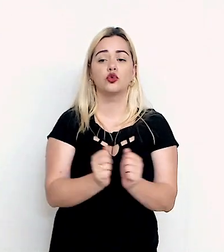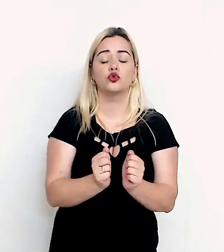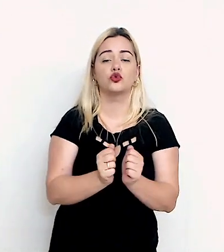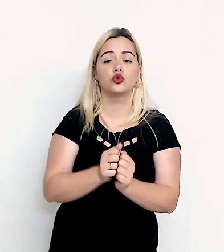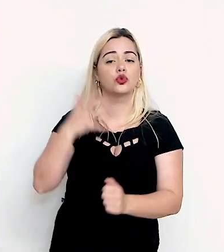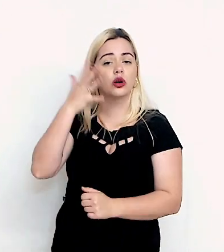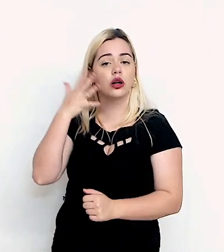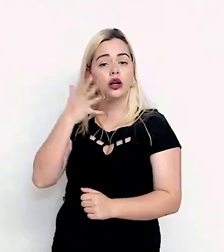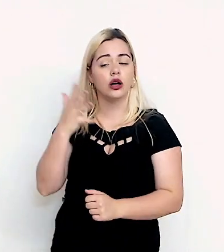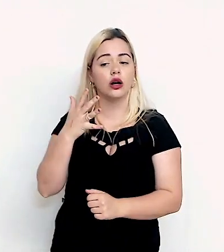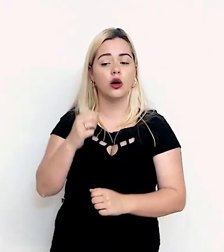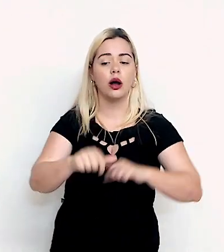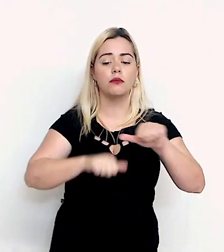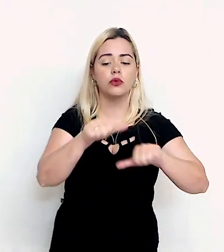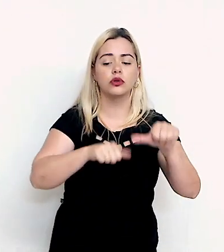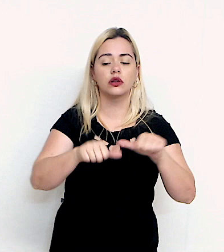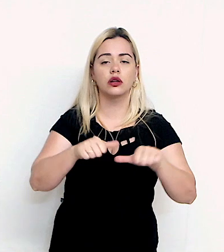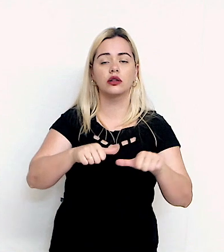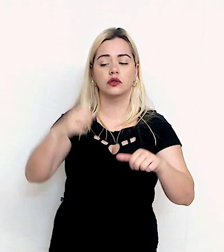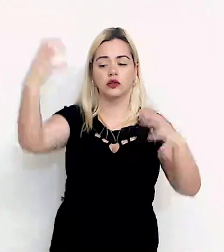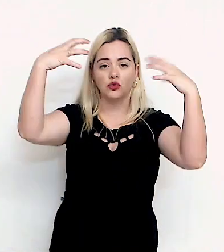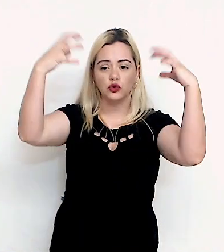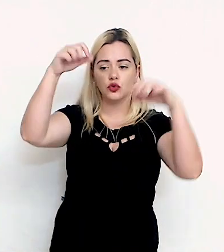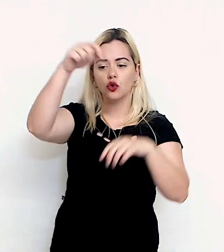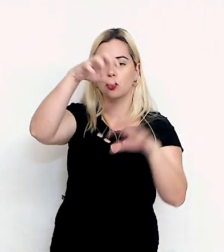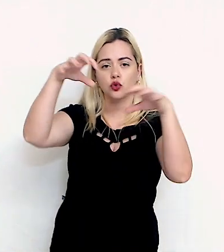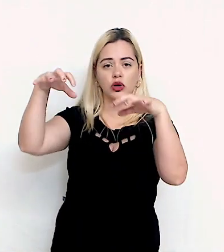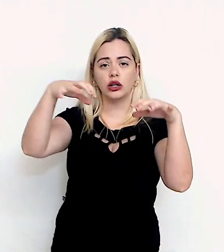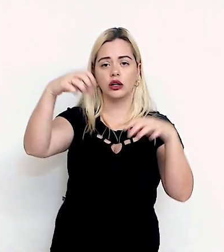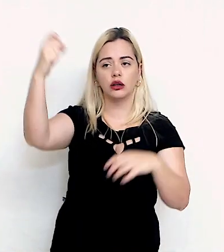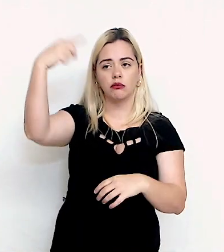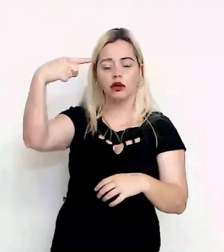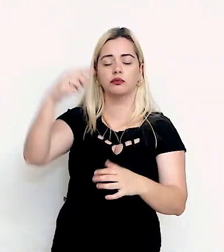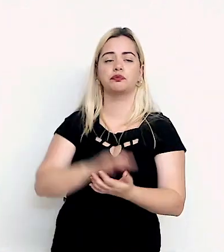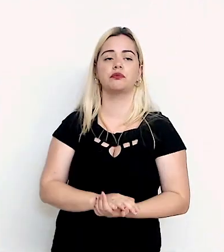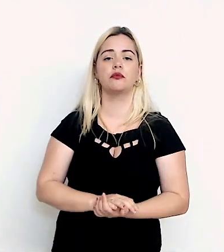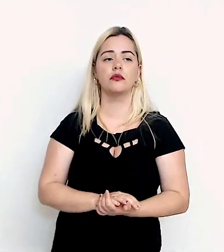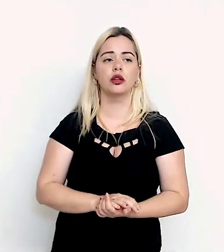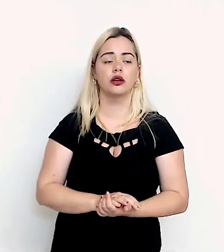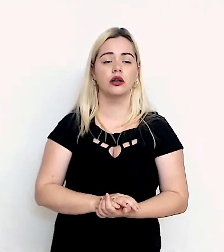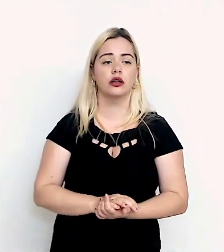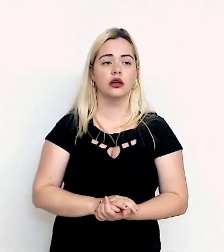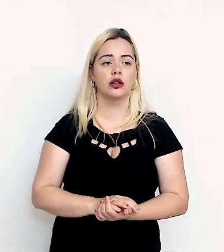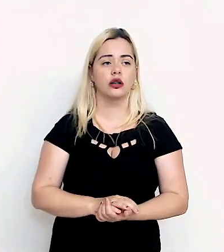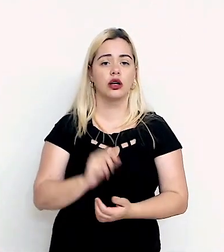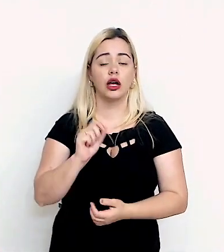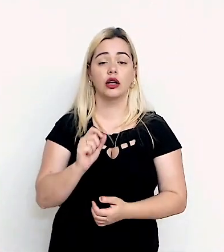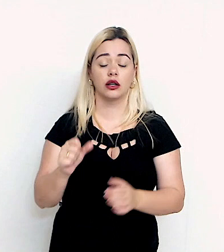das Nações Unidas sobre mudança do clima essa sim prevista para novembro em Goiás boné é mente seus